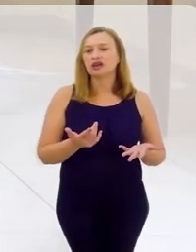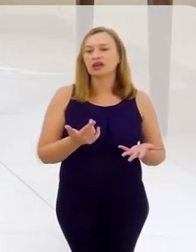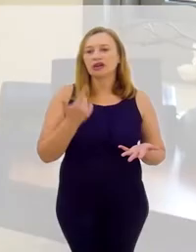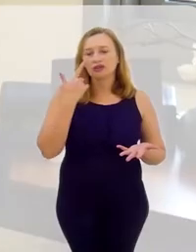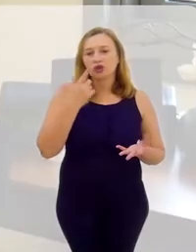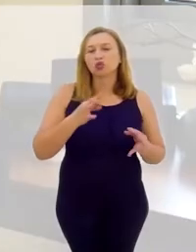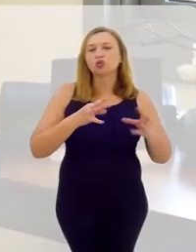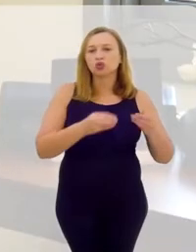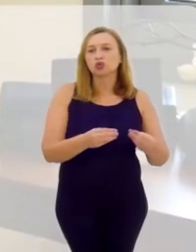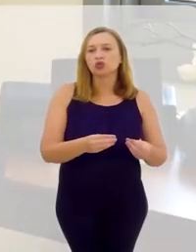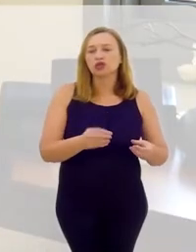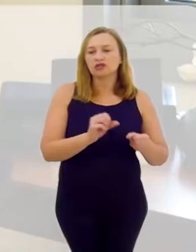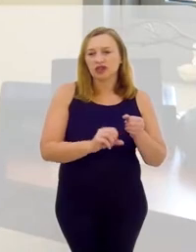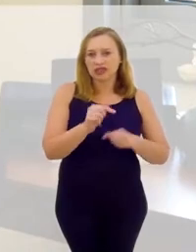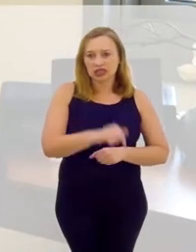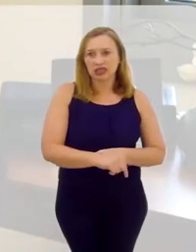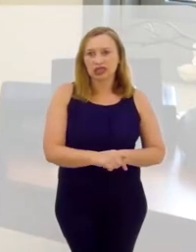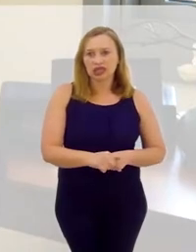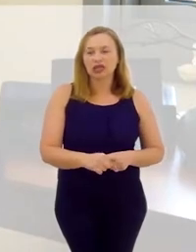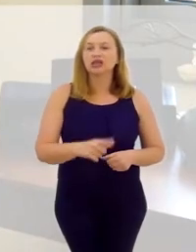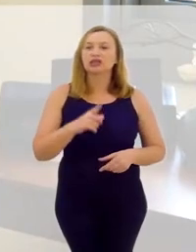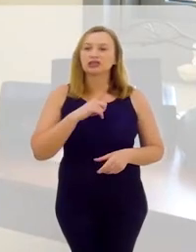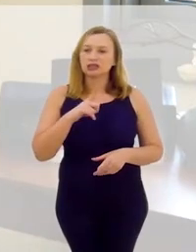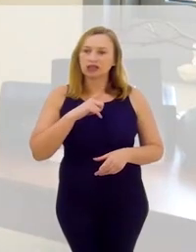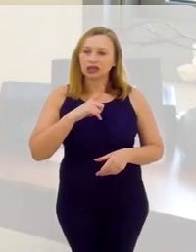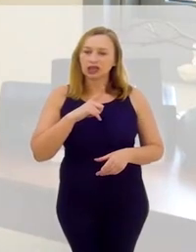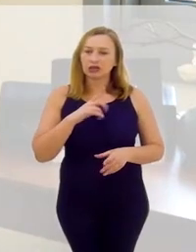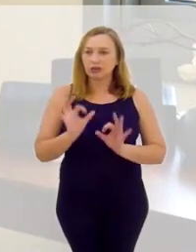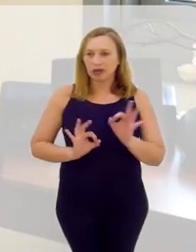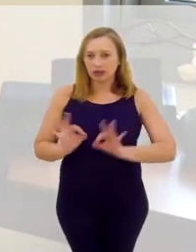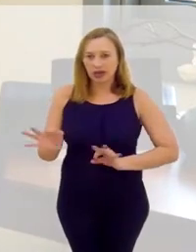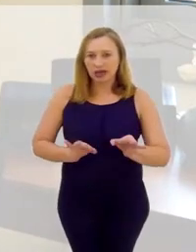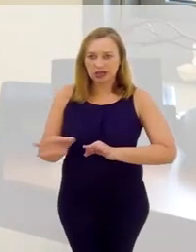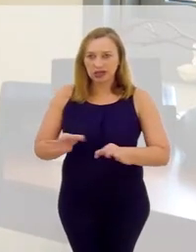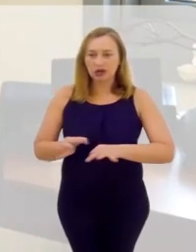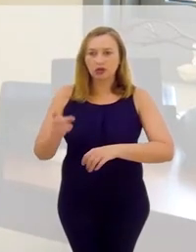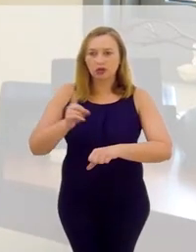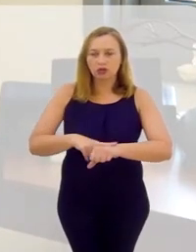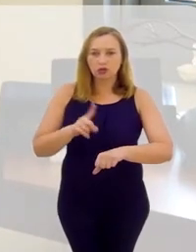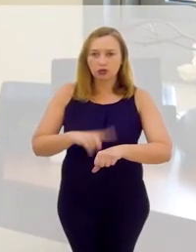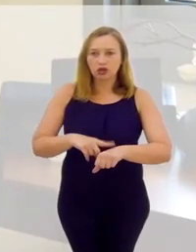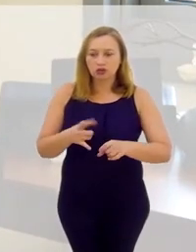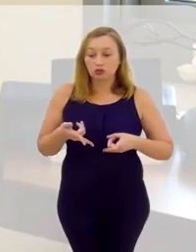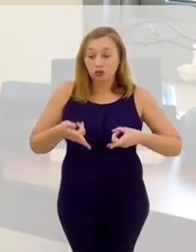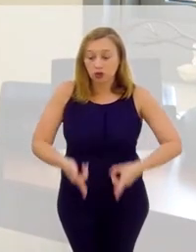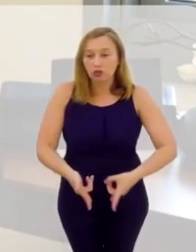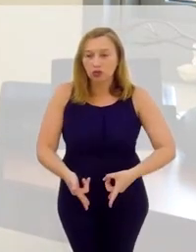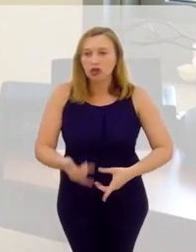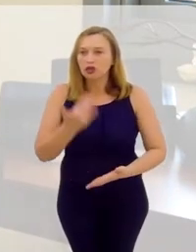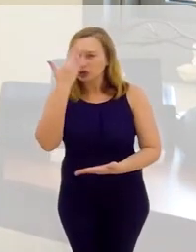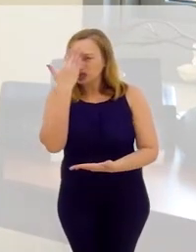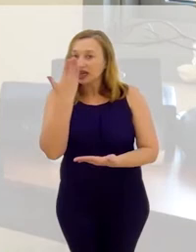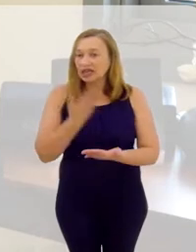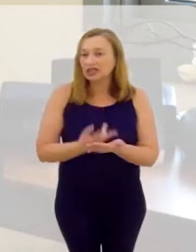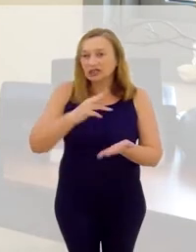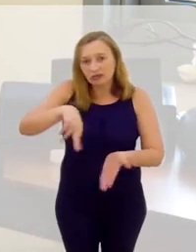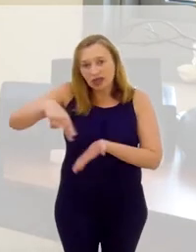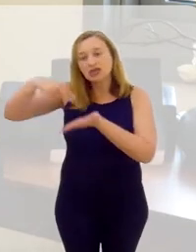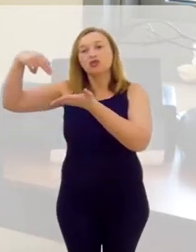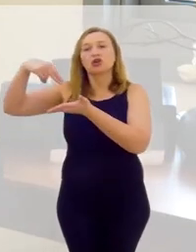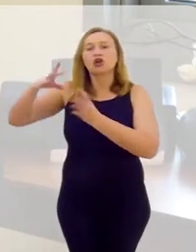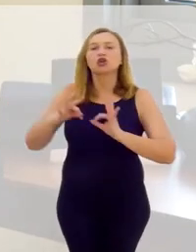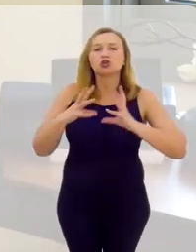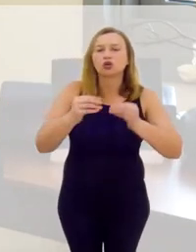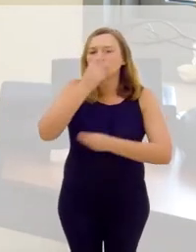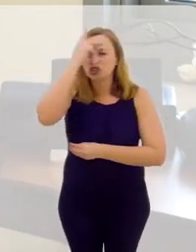né, o que plantou aqui. E existe uma ordenança que é feita, né, no momento do sepultamento. Nós